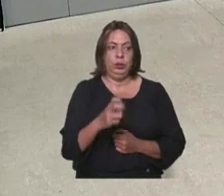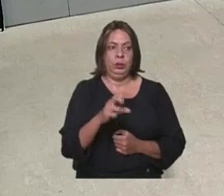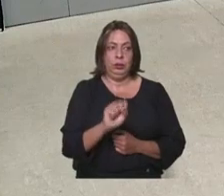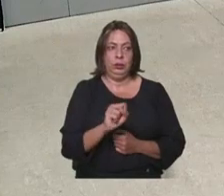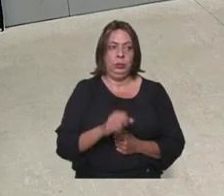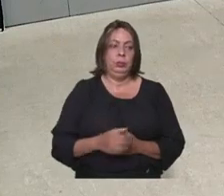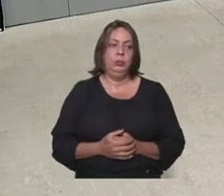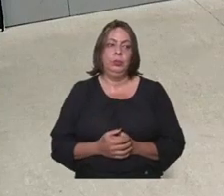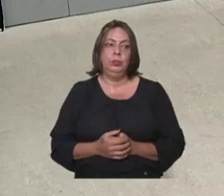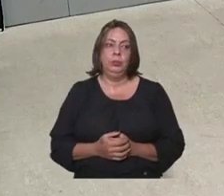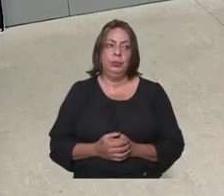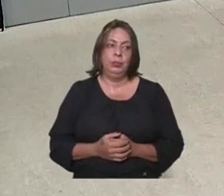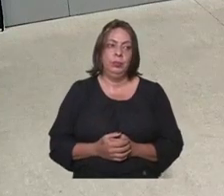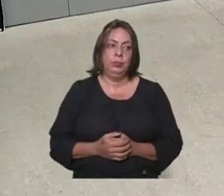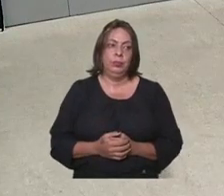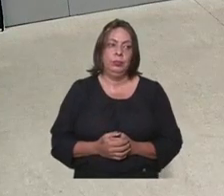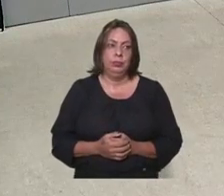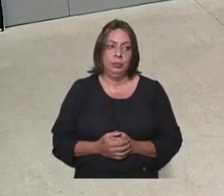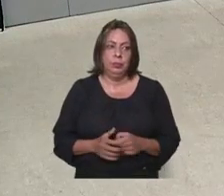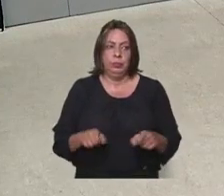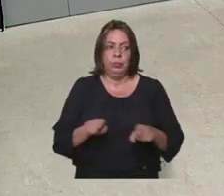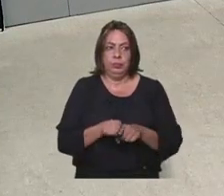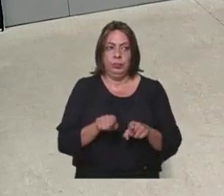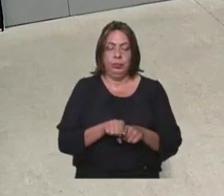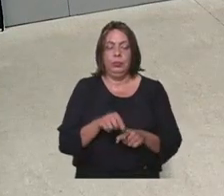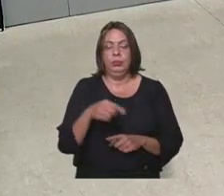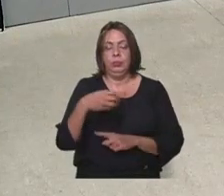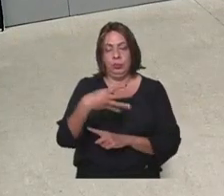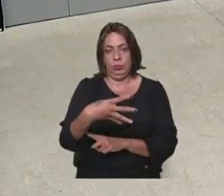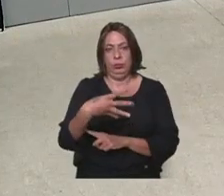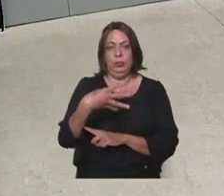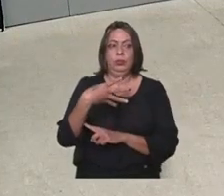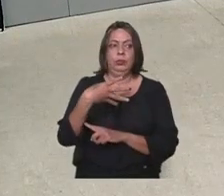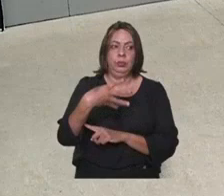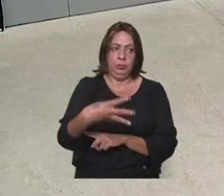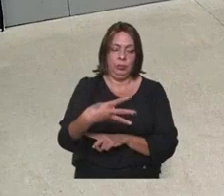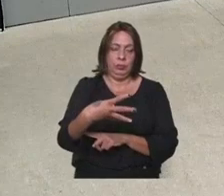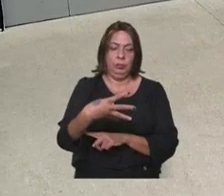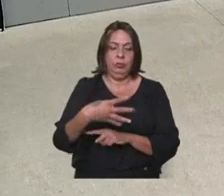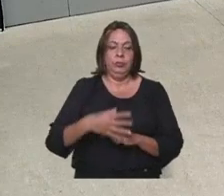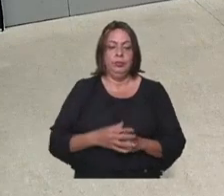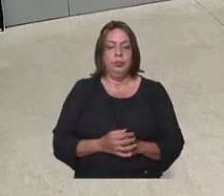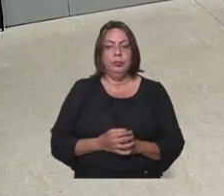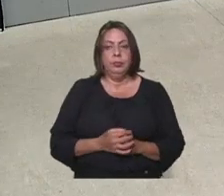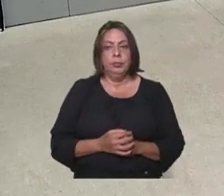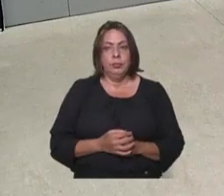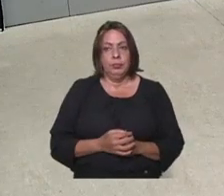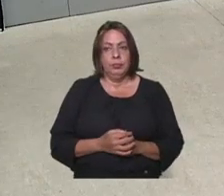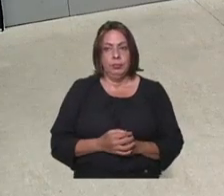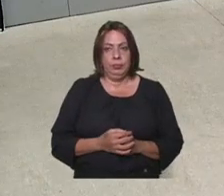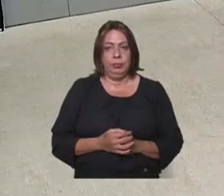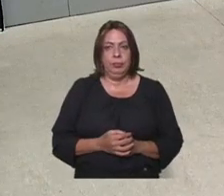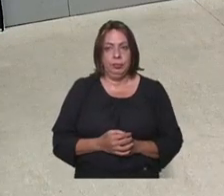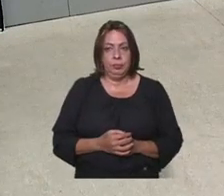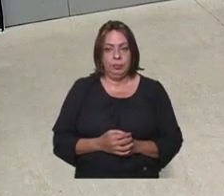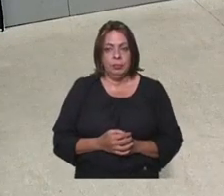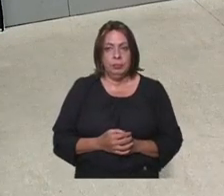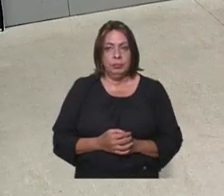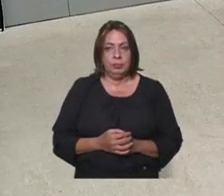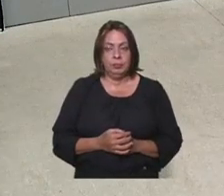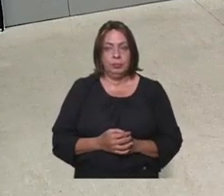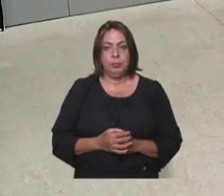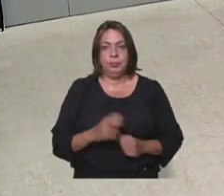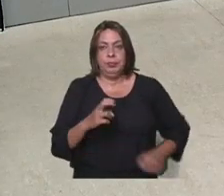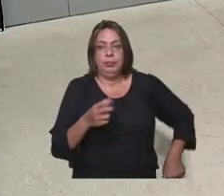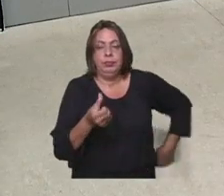58, saiu 58, saiu também número 4, 4 é a bolinha da vez, 4, 4, 4,